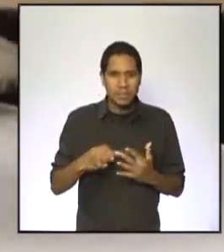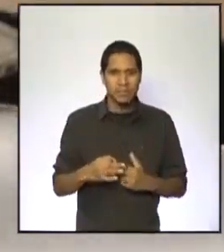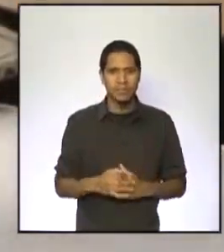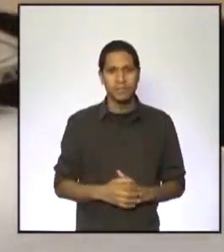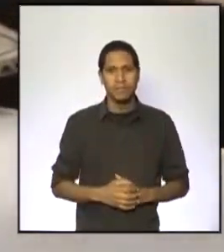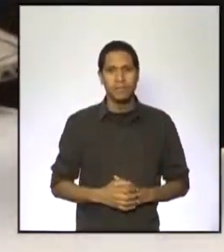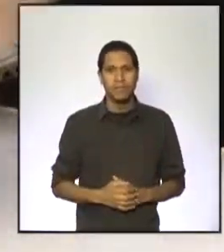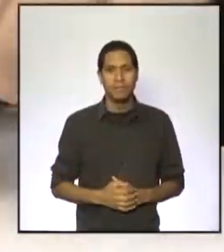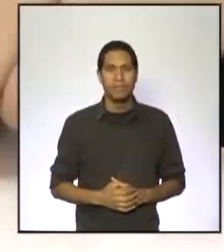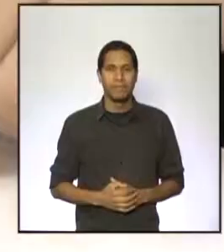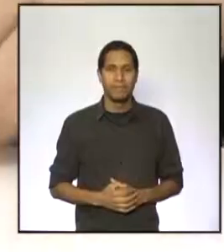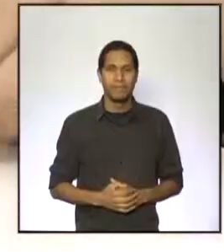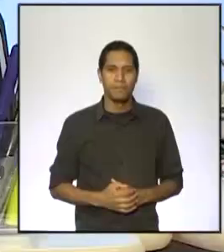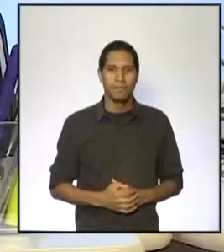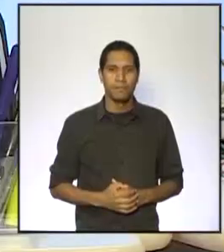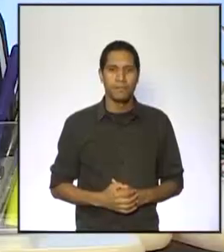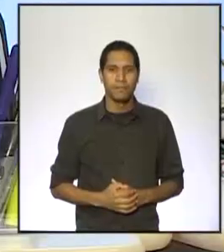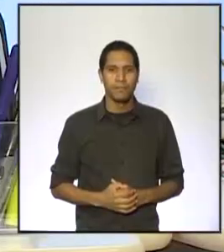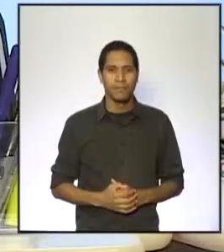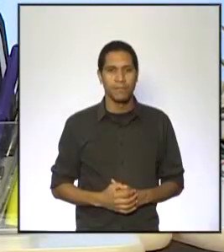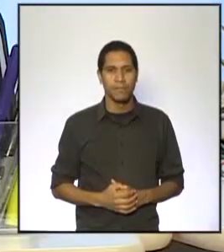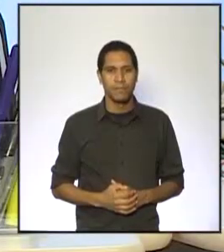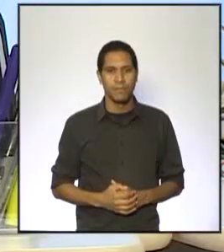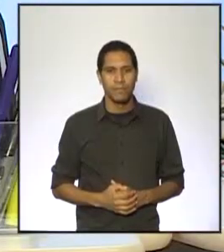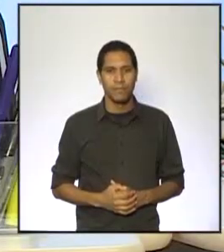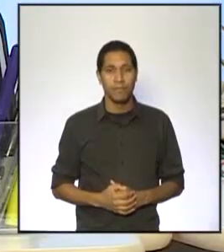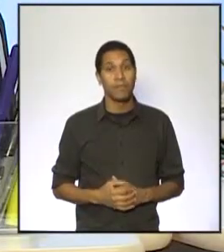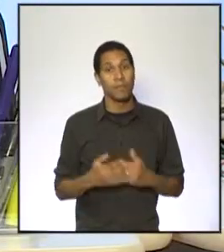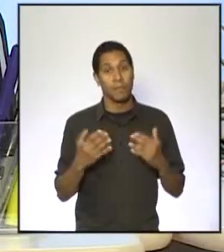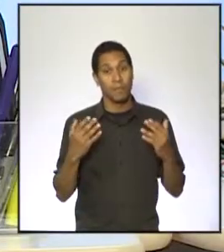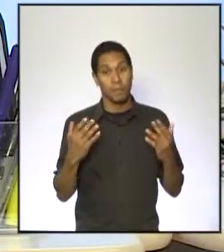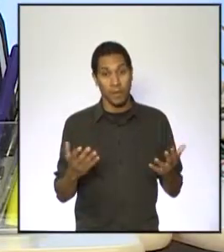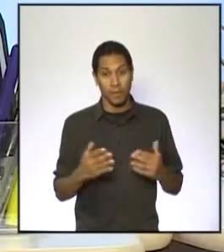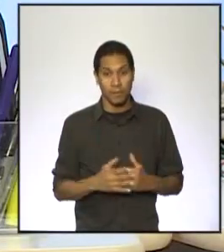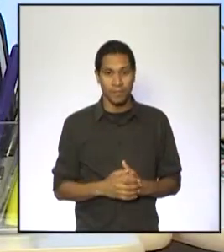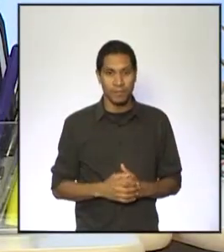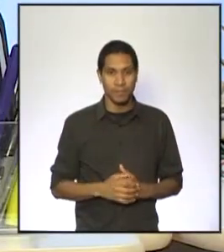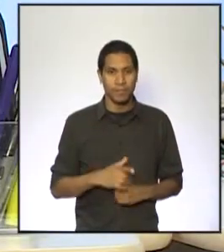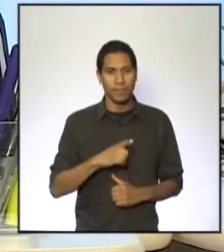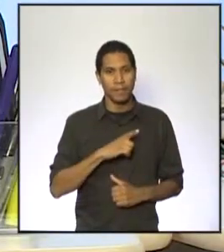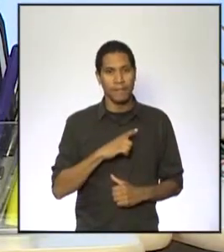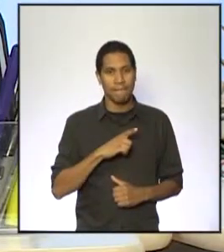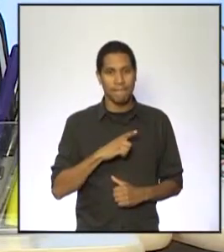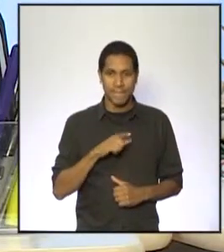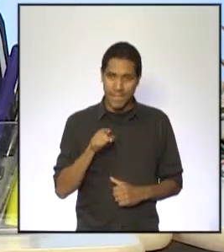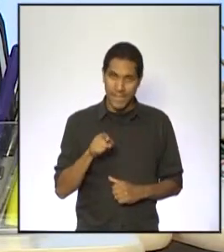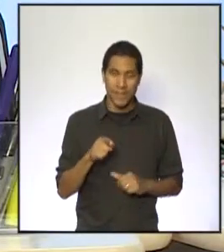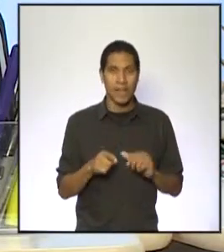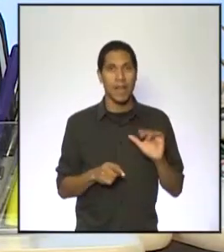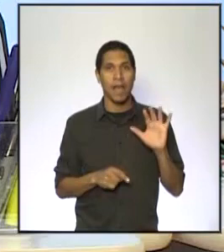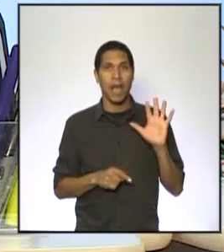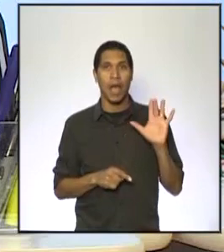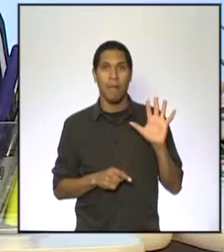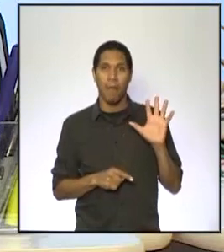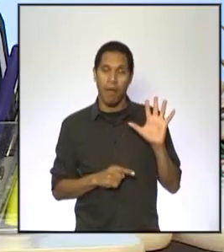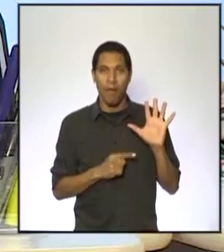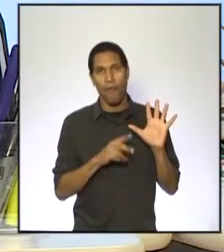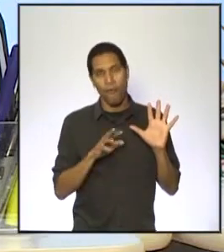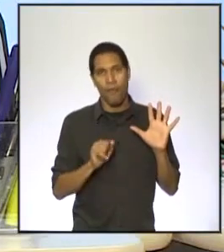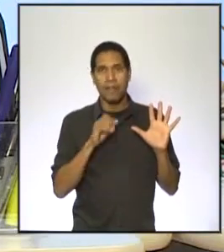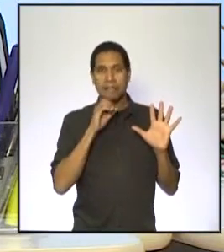para não ter problema. Enquanto minha mãozinha aqui ela vai secando, né? A cola vai